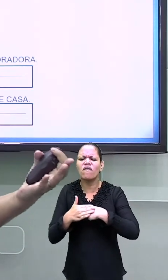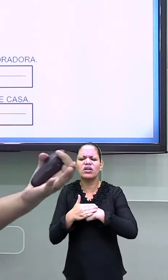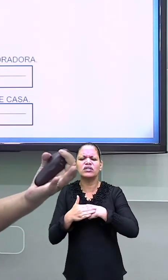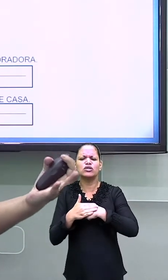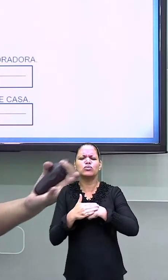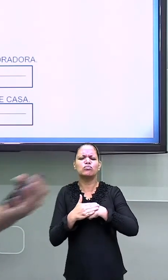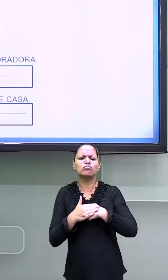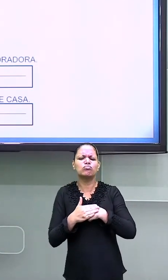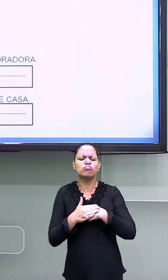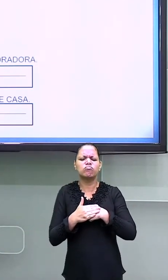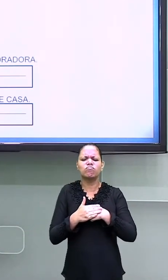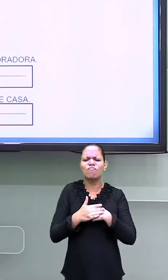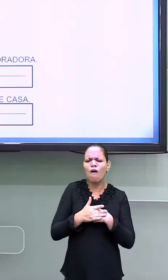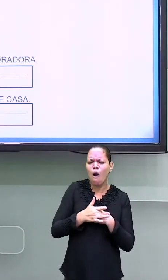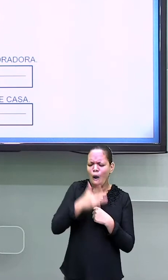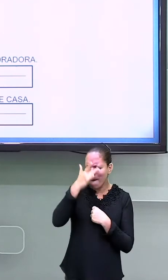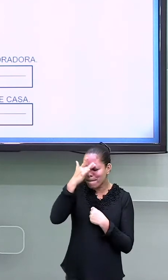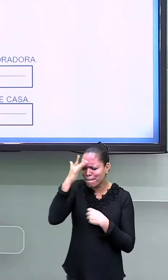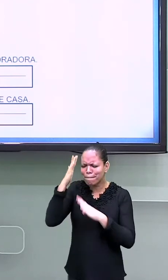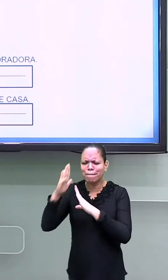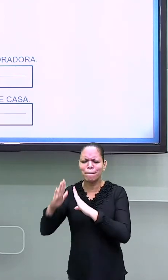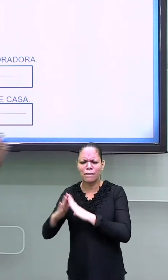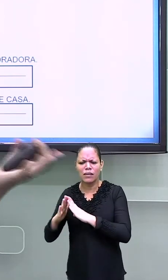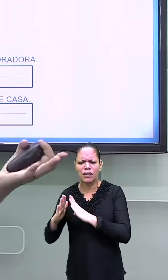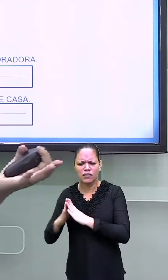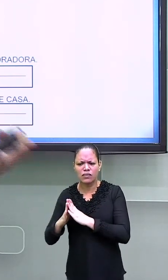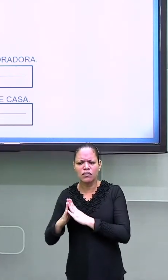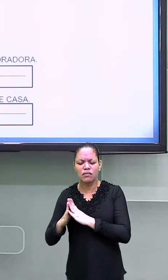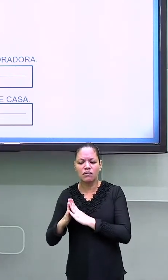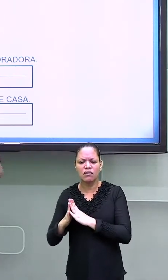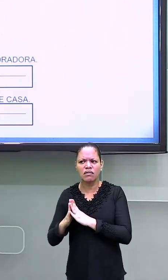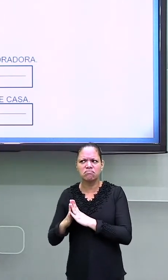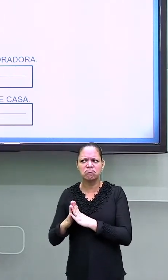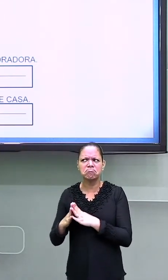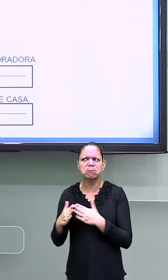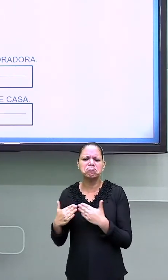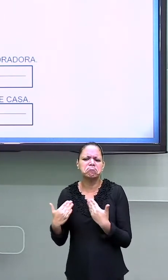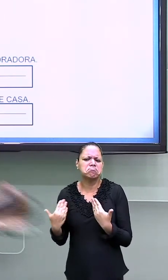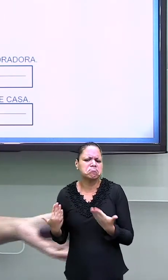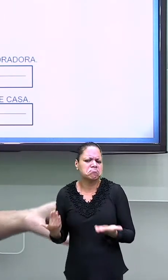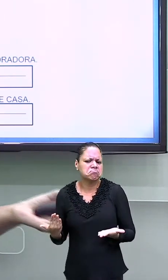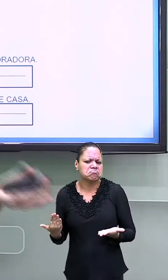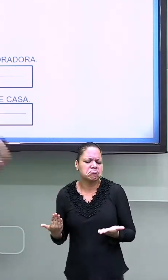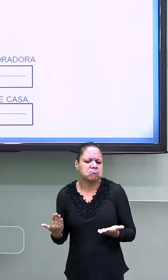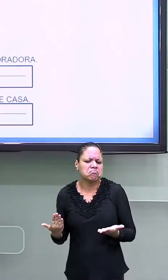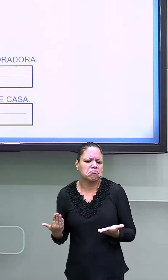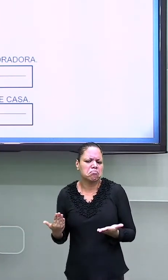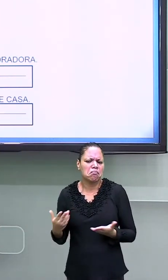cada cidade dessa tem um prefeito. Mas tem que ter um nome esse prefeito.